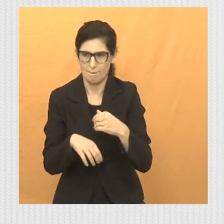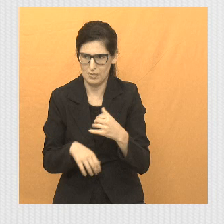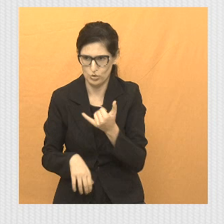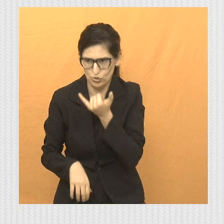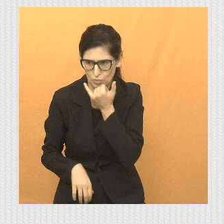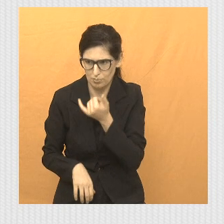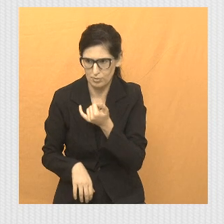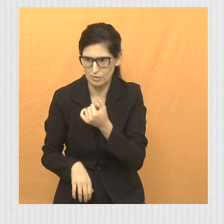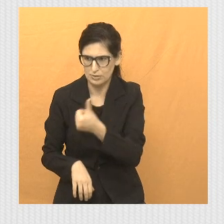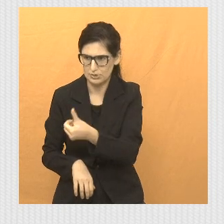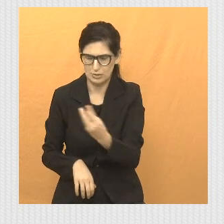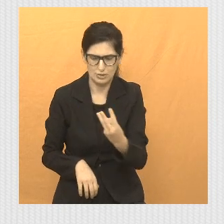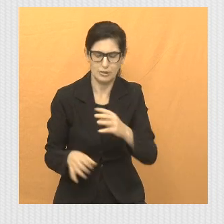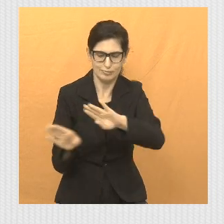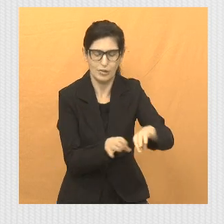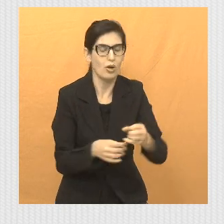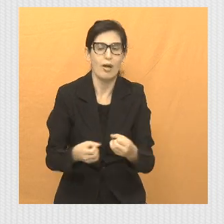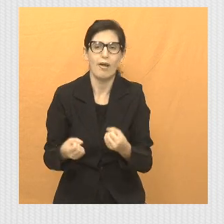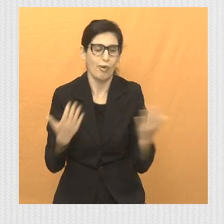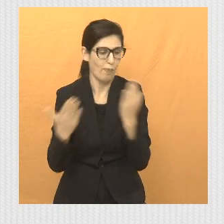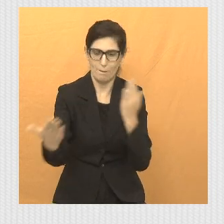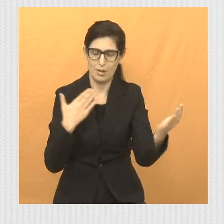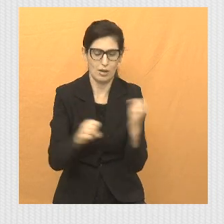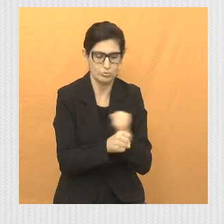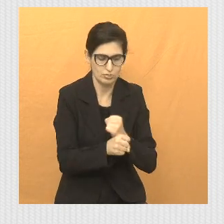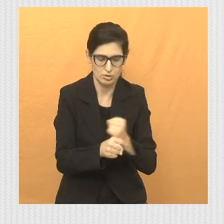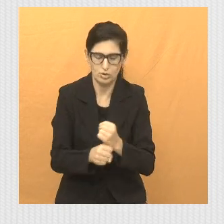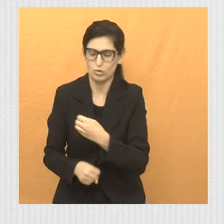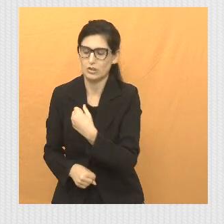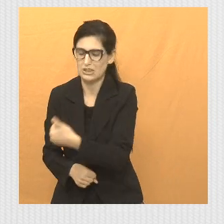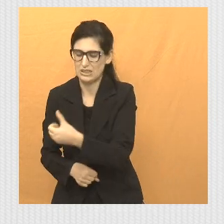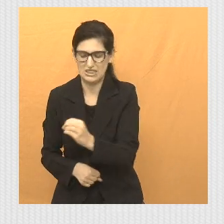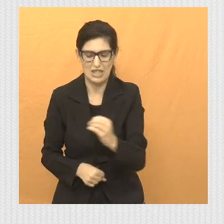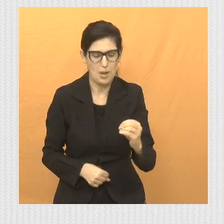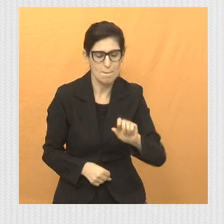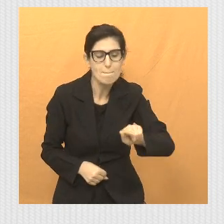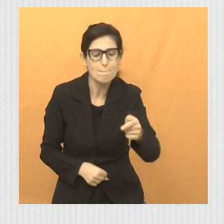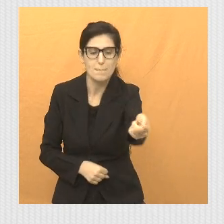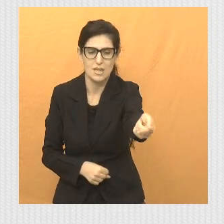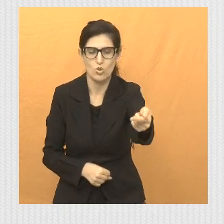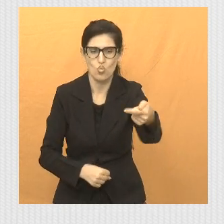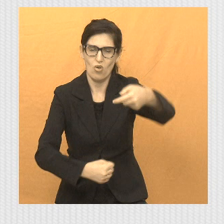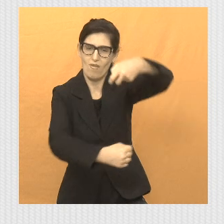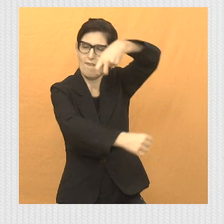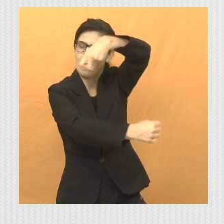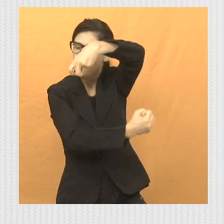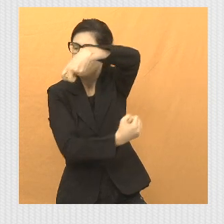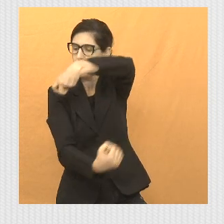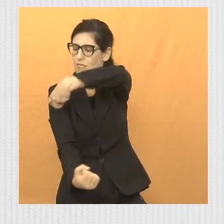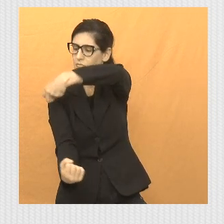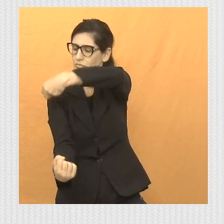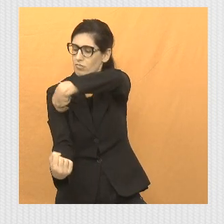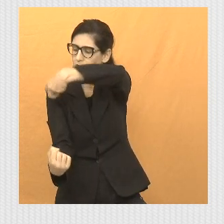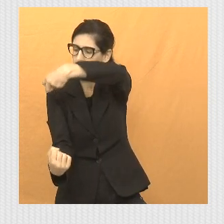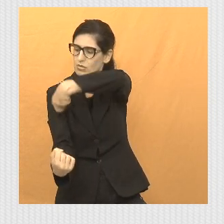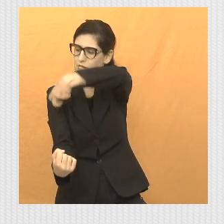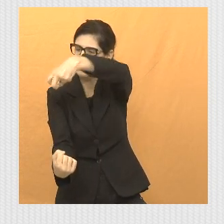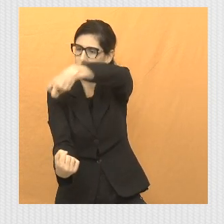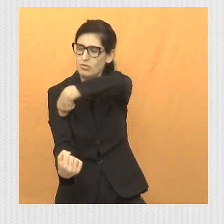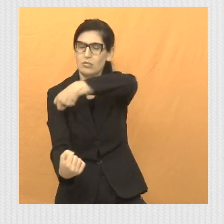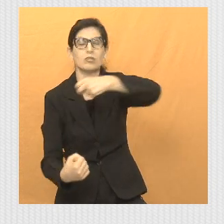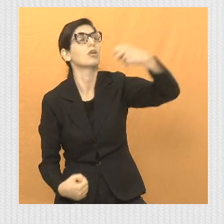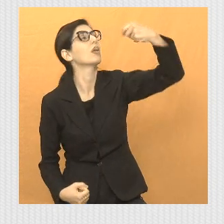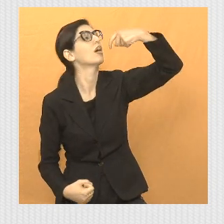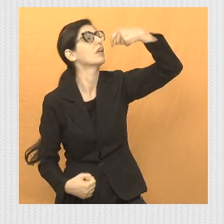de 100.000 vacinas, ela se deve principalmente à redução do número de vacinas de